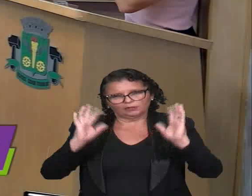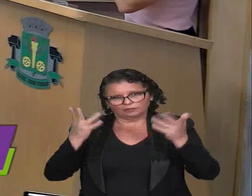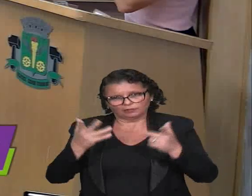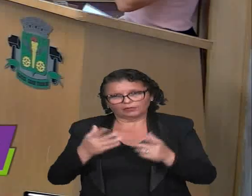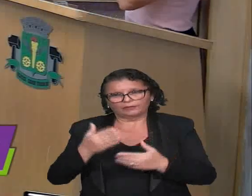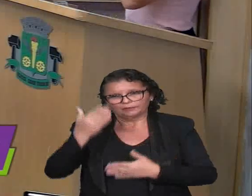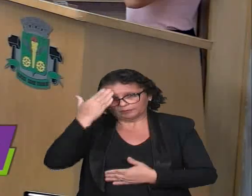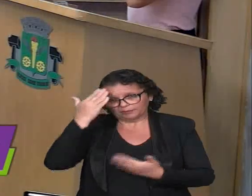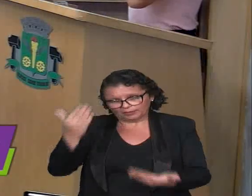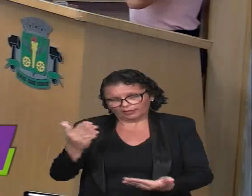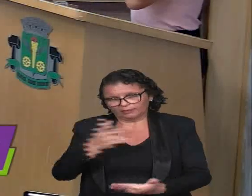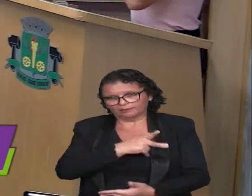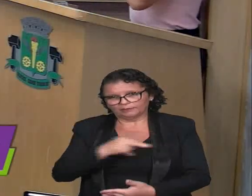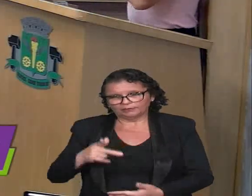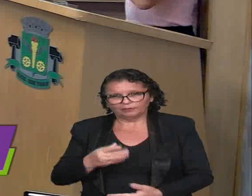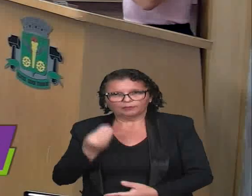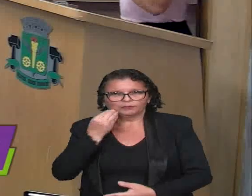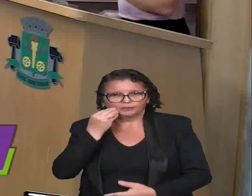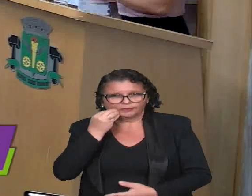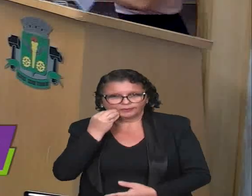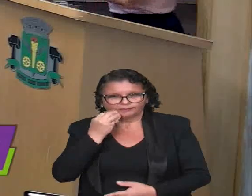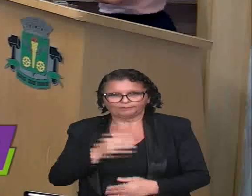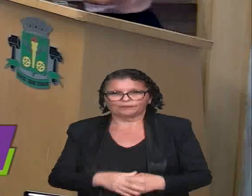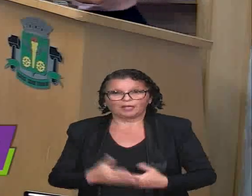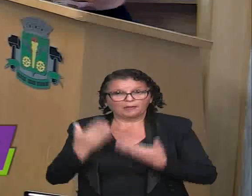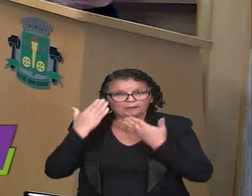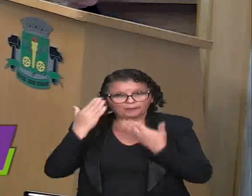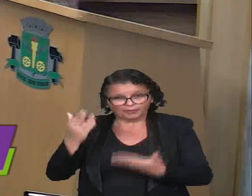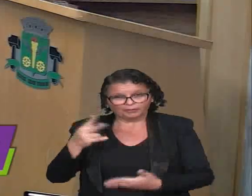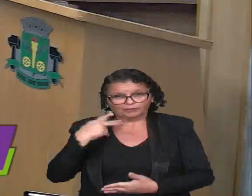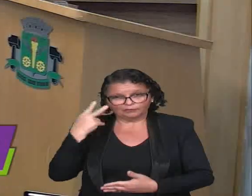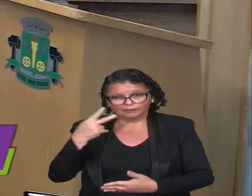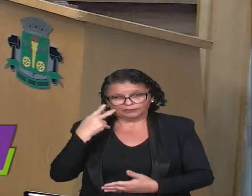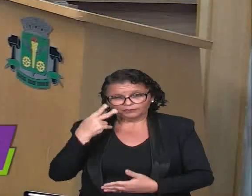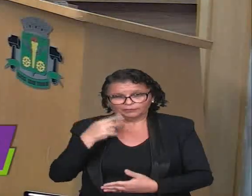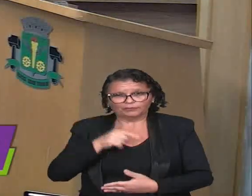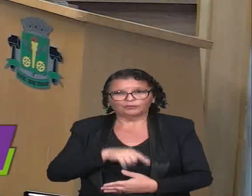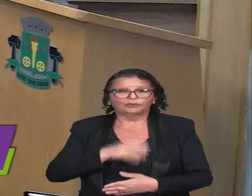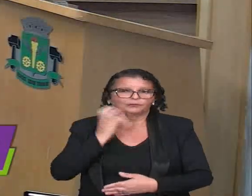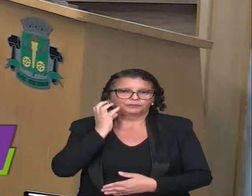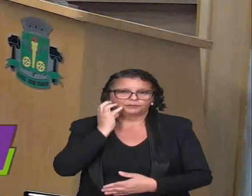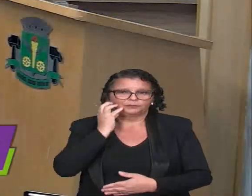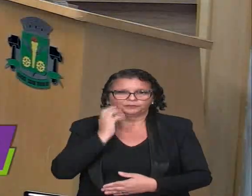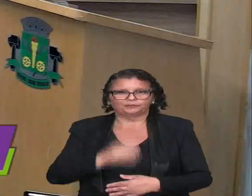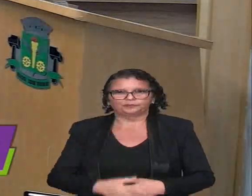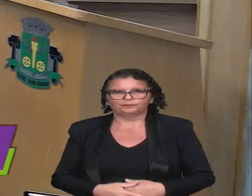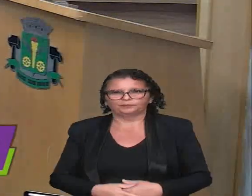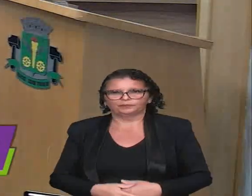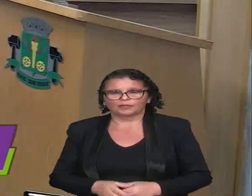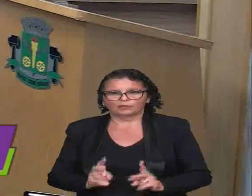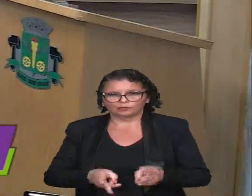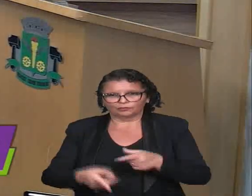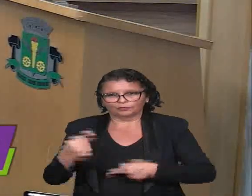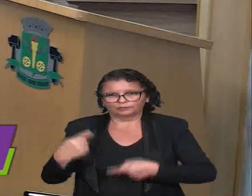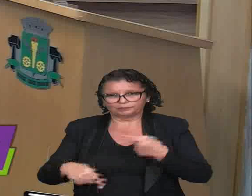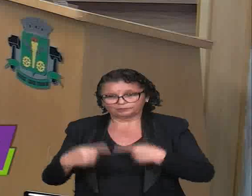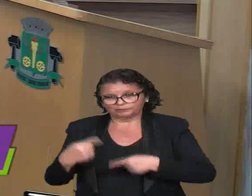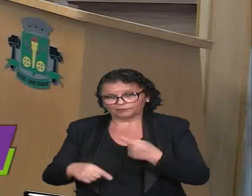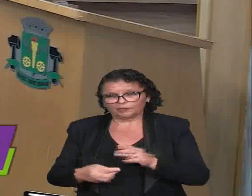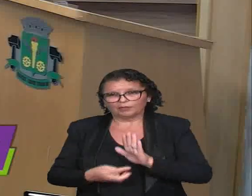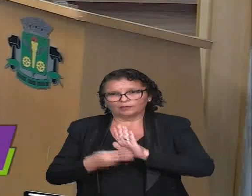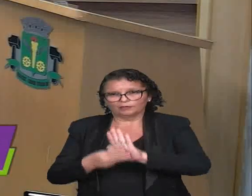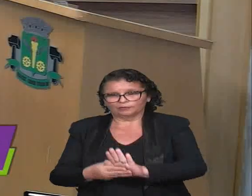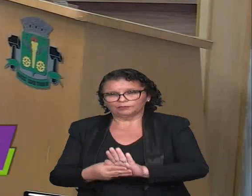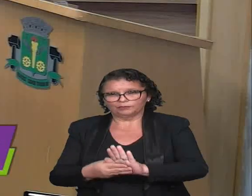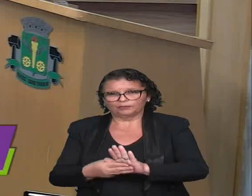presidente obrigado pela oportunidade pela fala obrigado vereadora Lúcia da Saúde continu em discussão A Moção